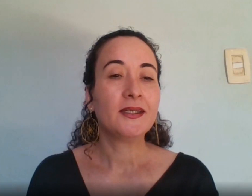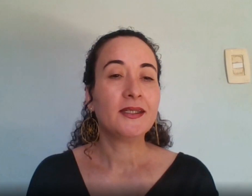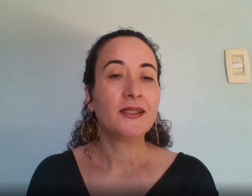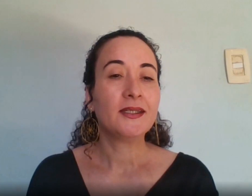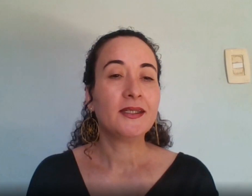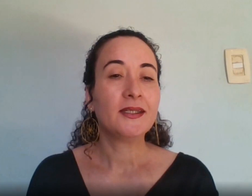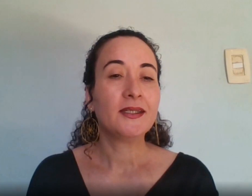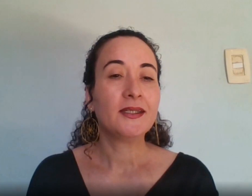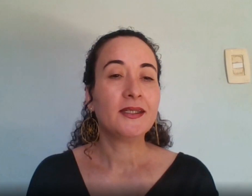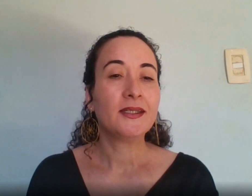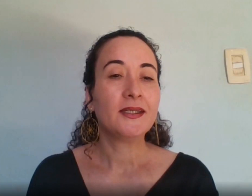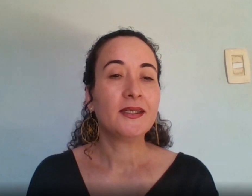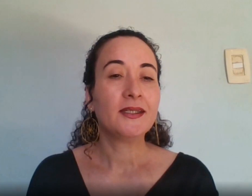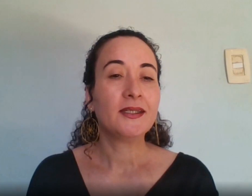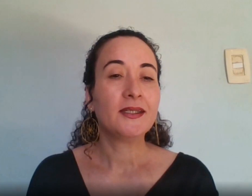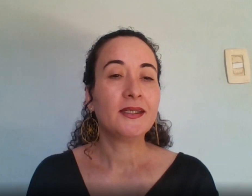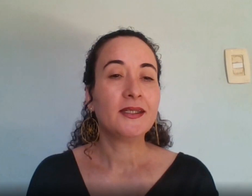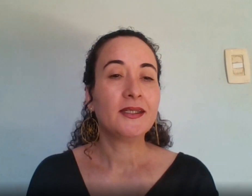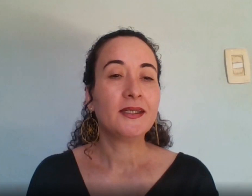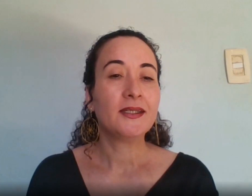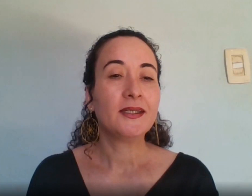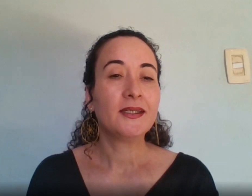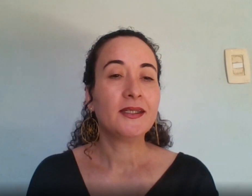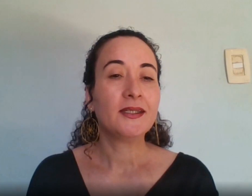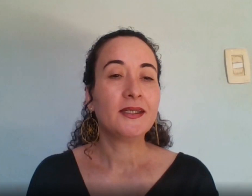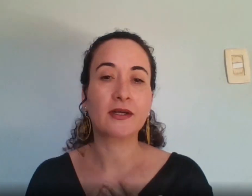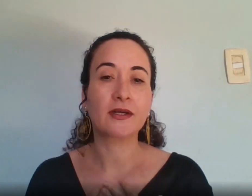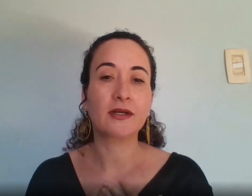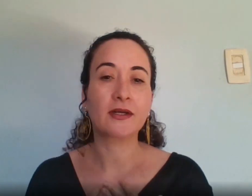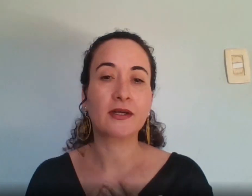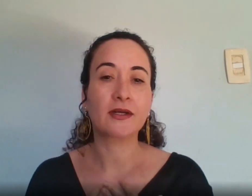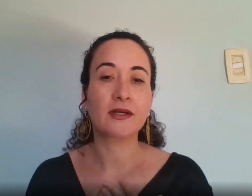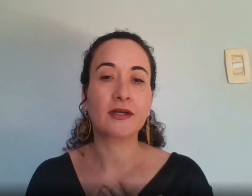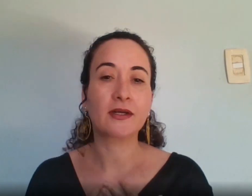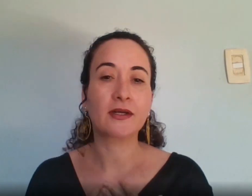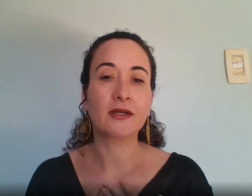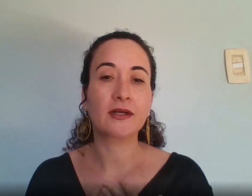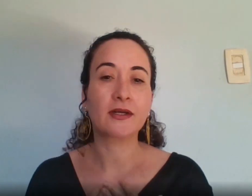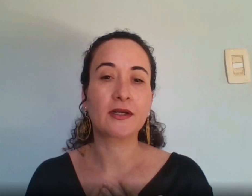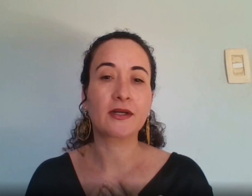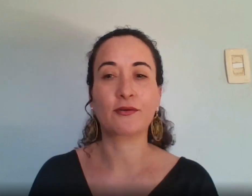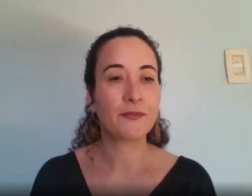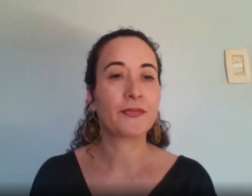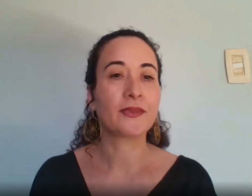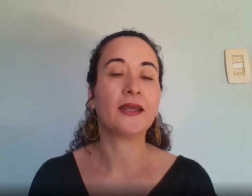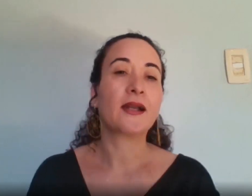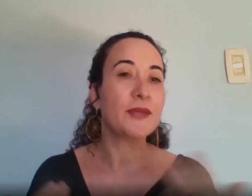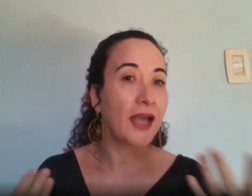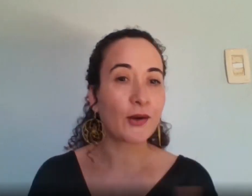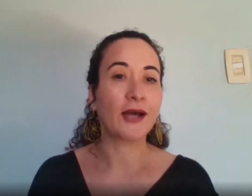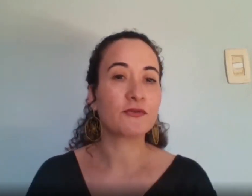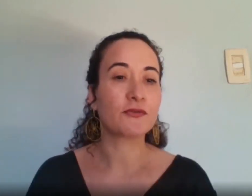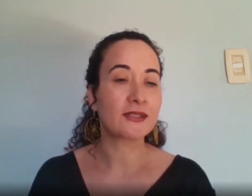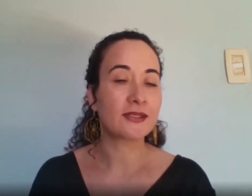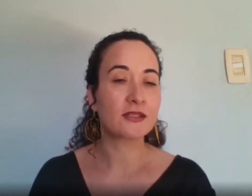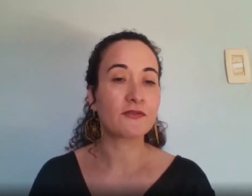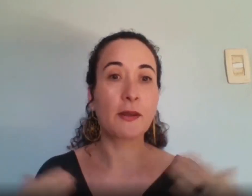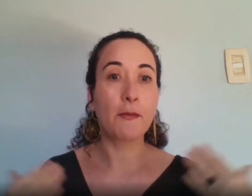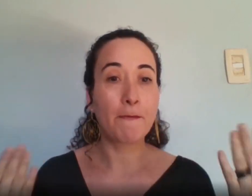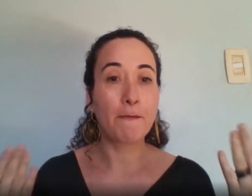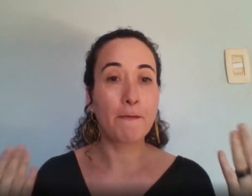gratificante finalizar a caminhada com vocês, né? Caminhar ao lado de vocês, fazer parte desse